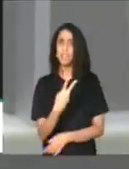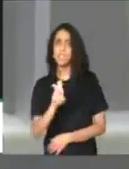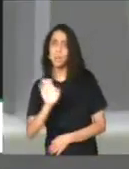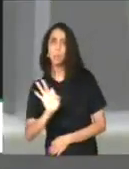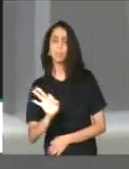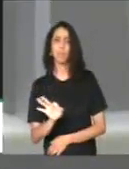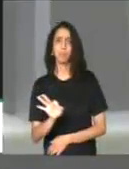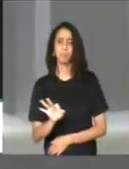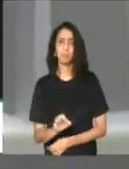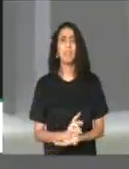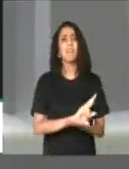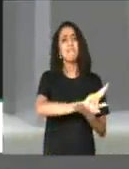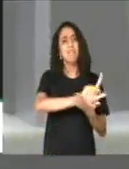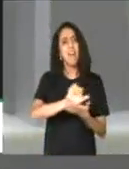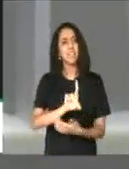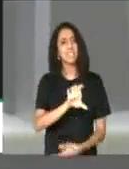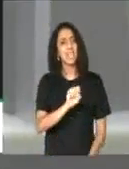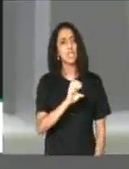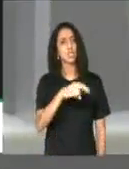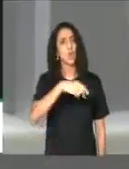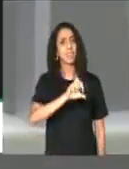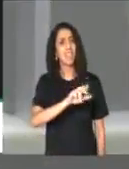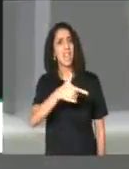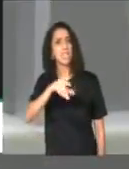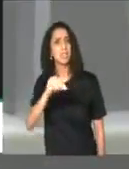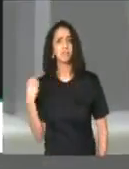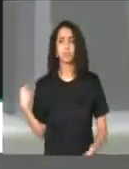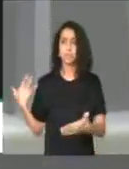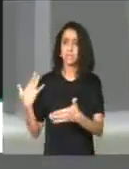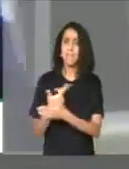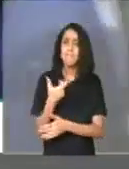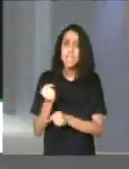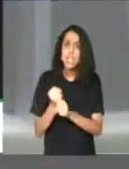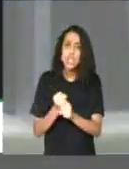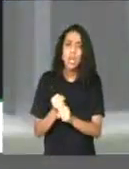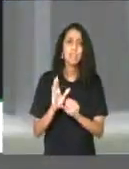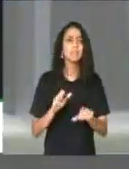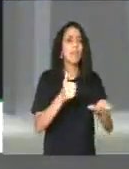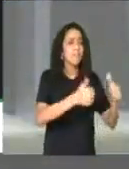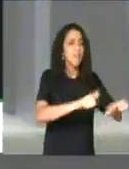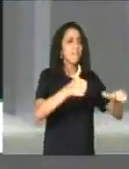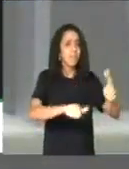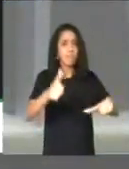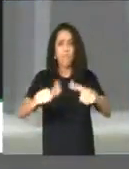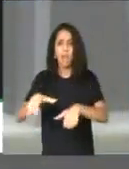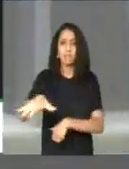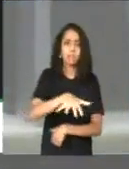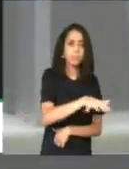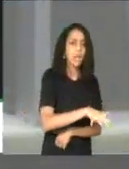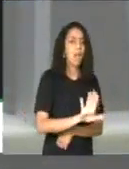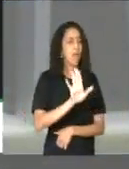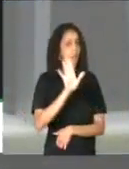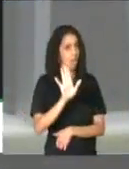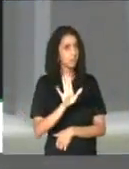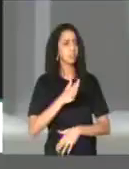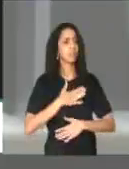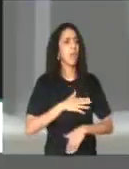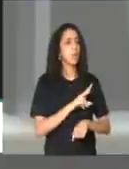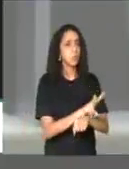rever as desonerações concedidas nos últimos 20 anos, setor por setor. Vamos cobrar a dívida dos